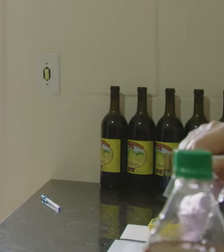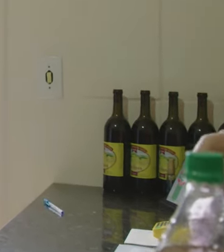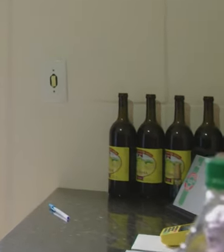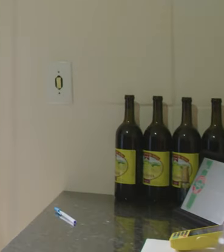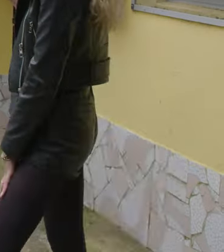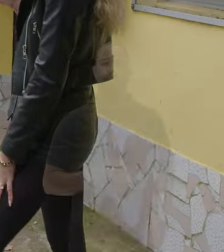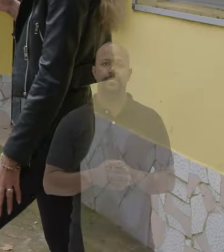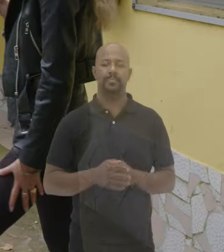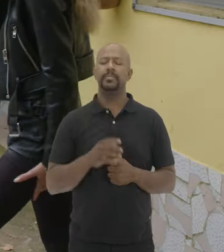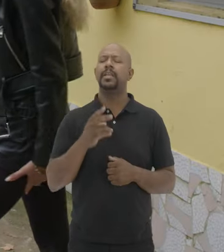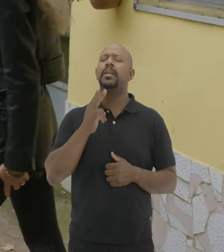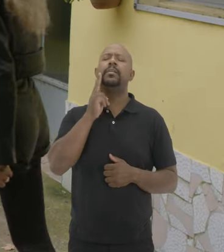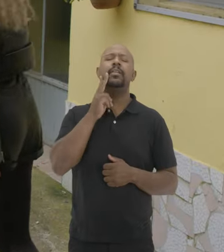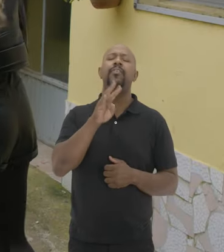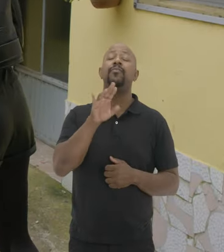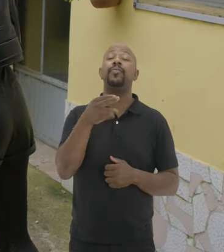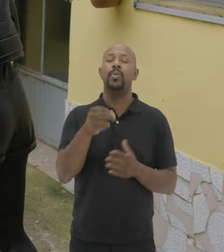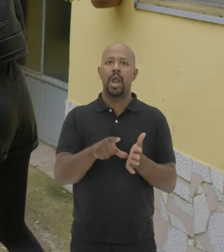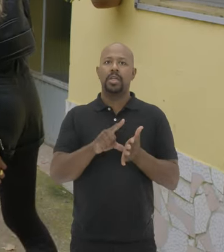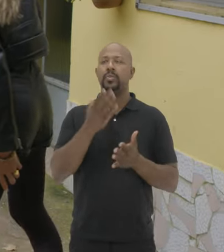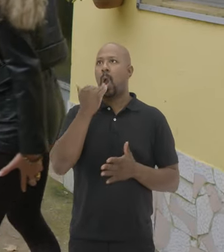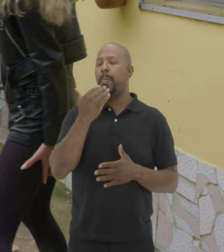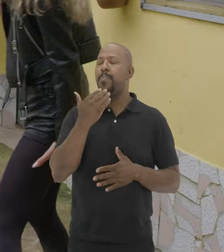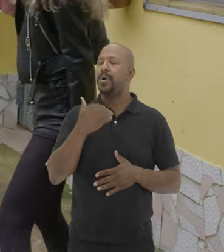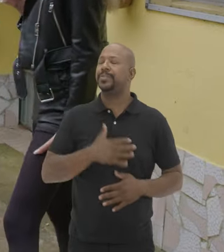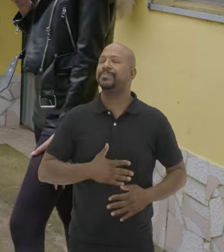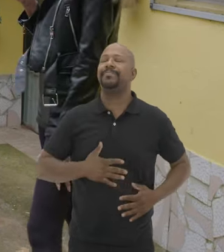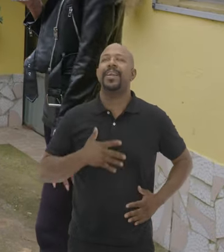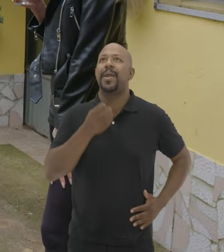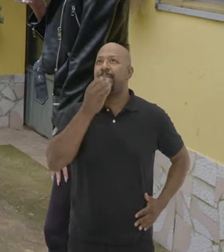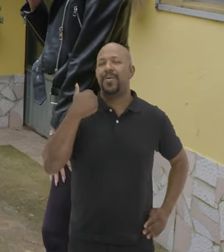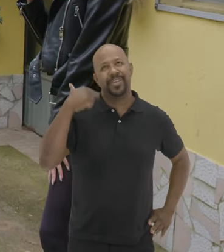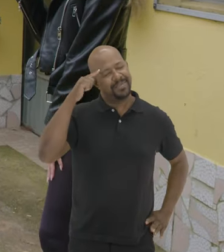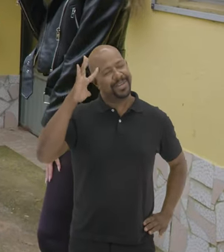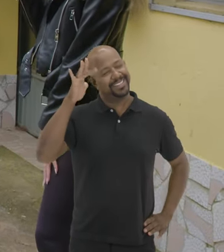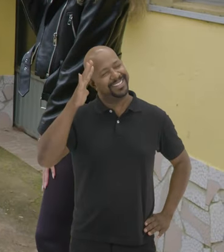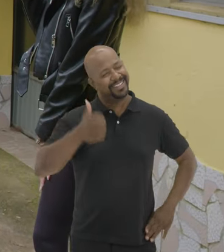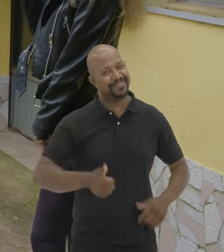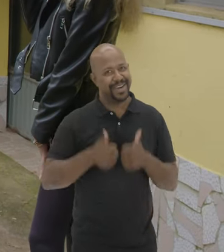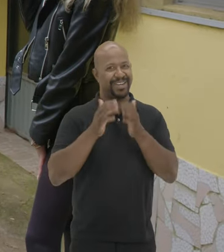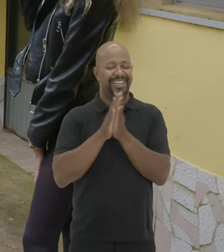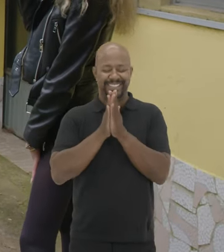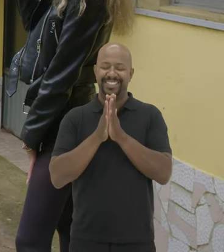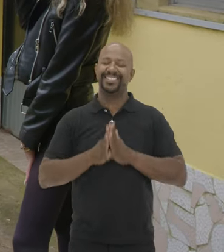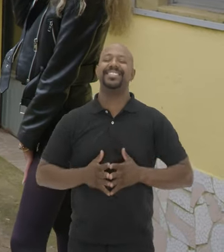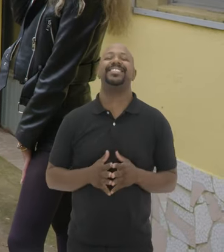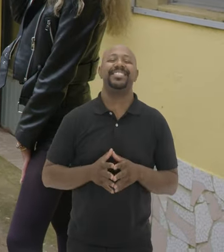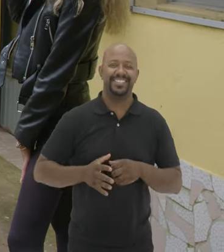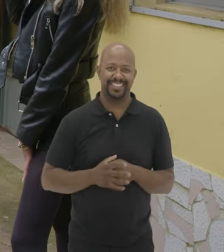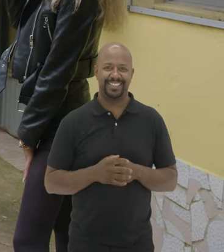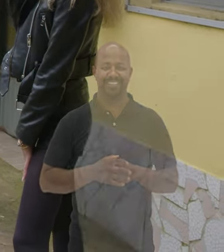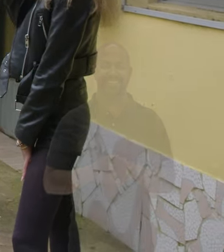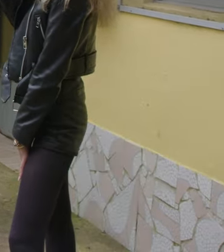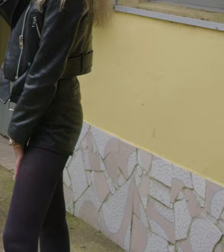pátio. Um vinhozinho antes do almoço é muito bom para ficar pensando melhor. Para a cesta